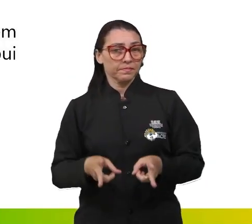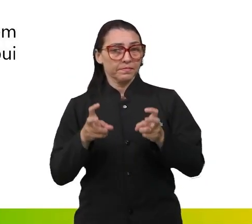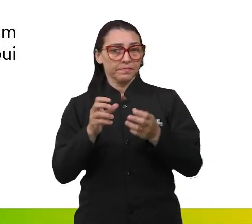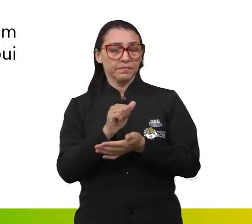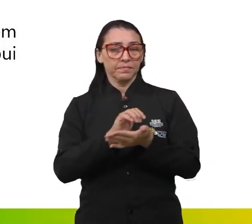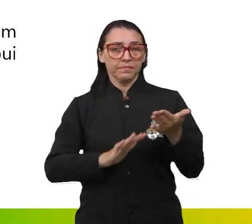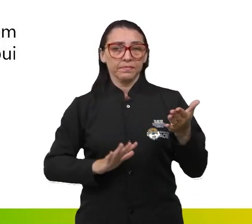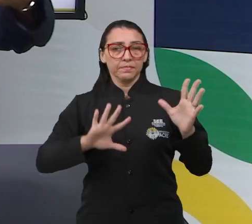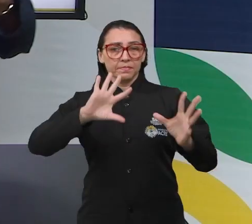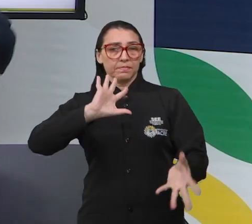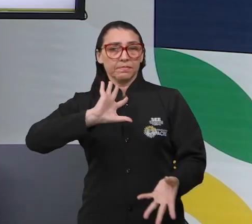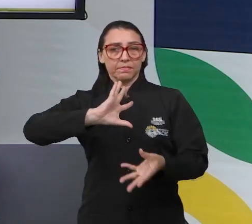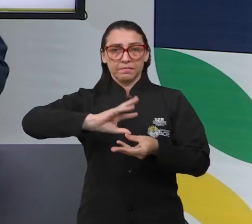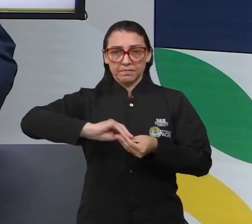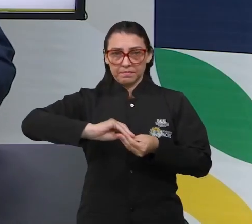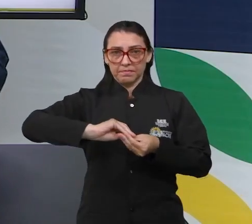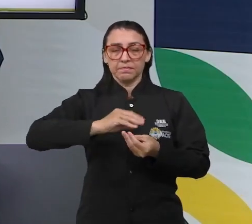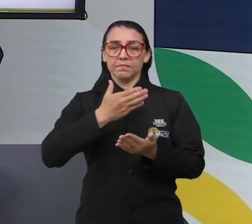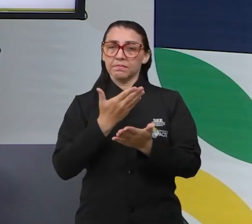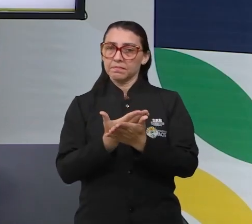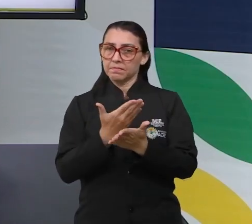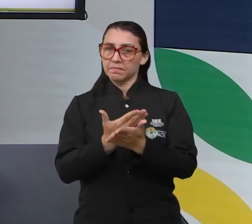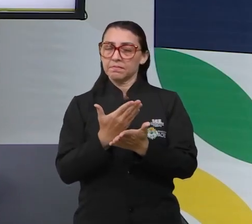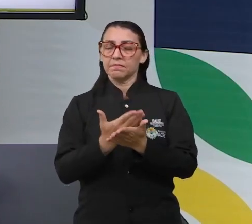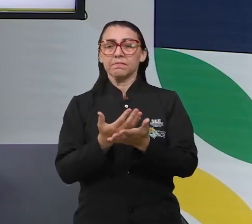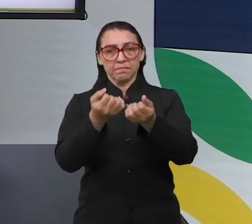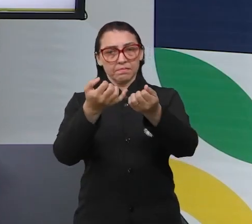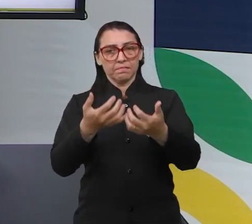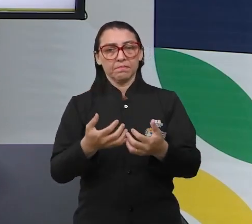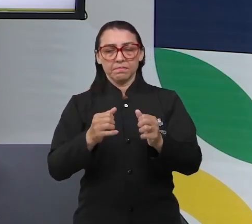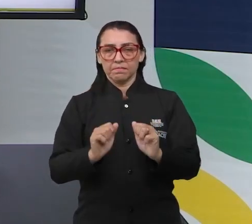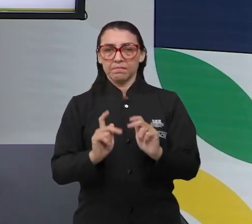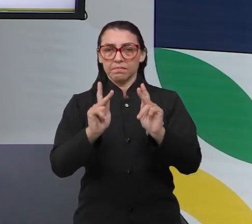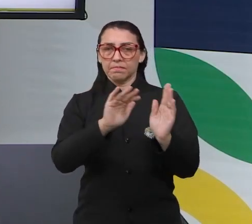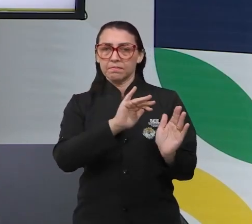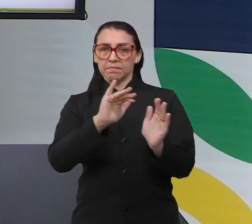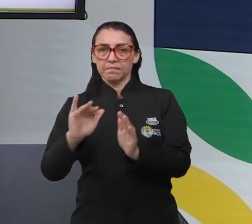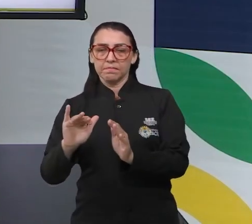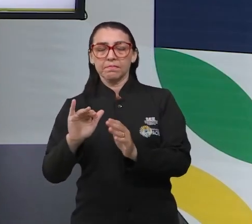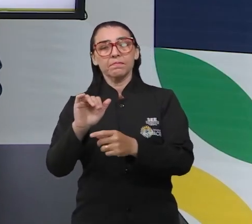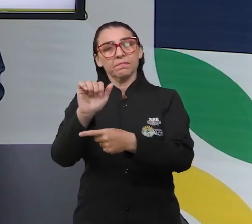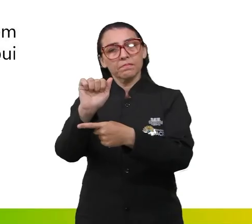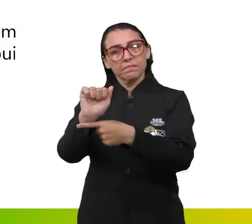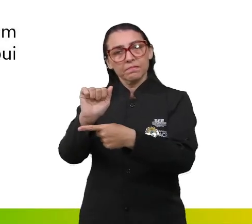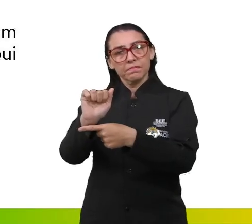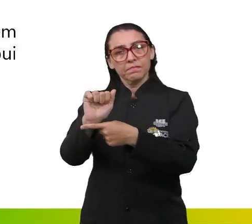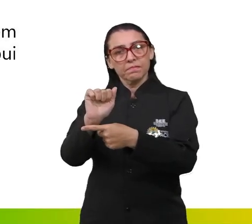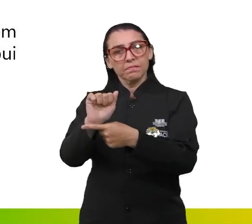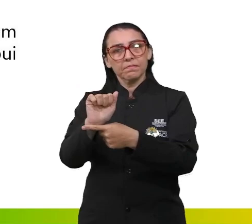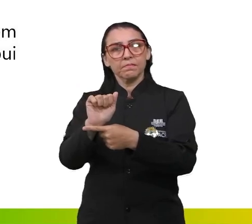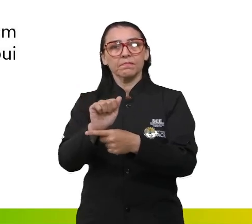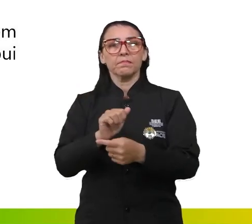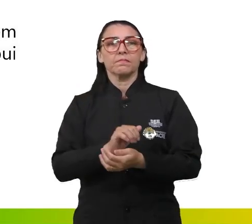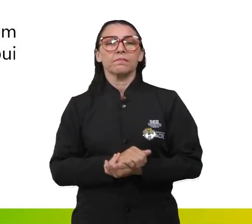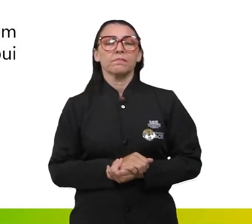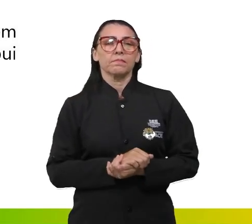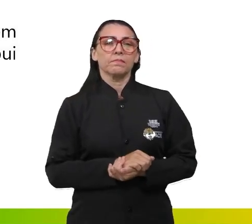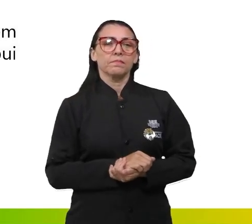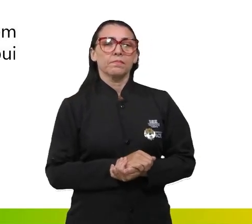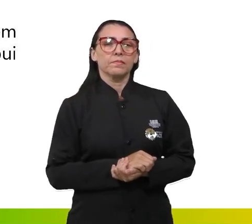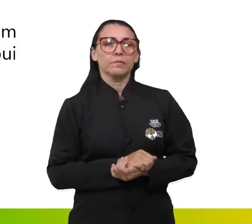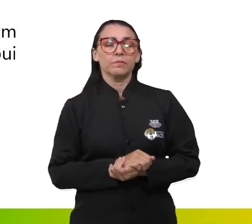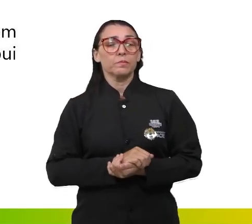atividade é meio que um resumo da aula que a gente acabou de ver, certo? Vamos na alternativa A? Vamos tentar achar aqui a